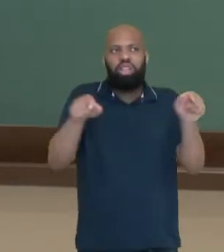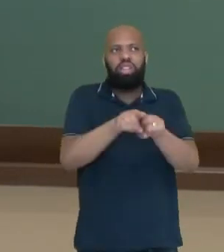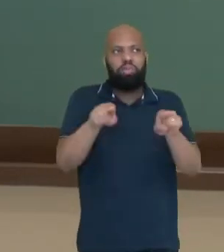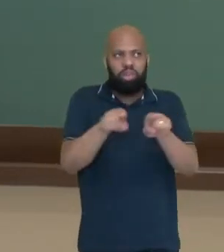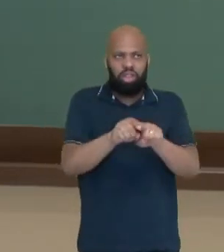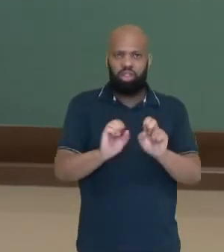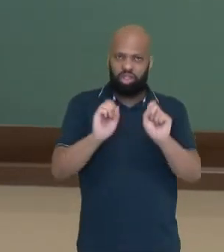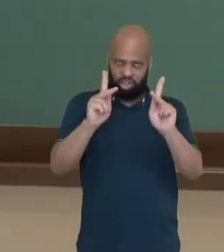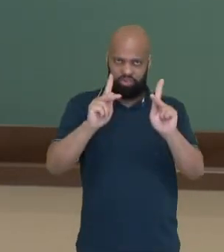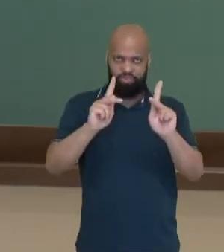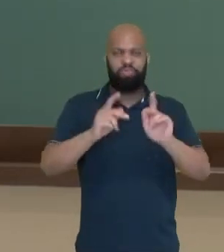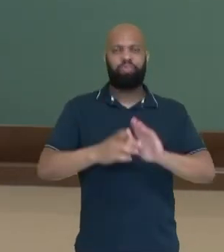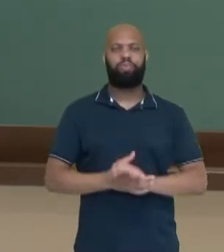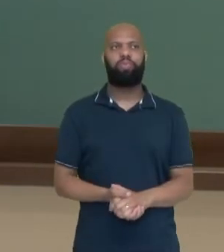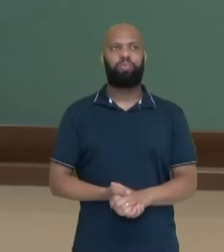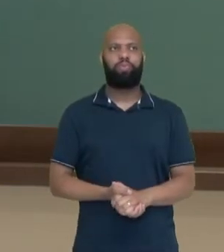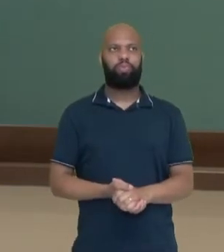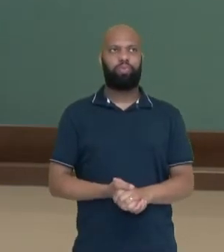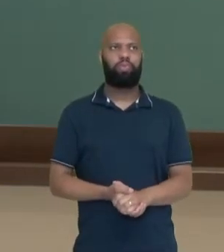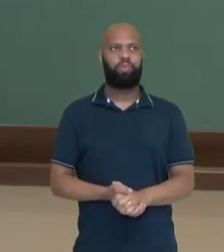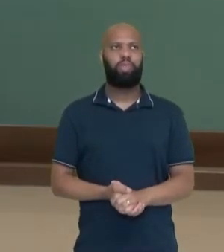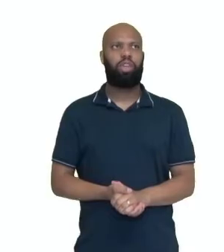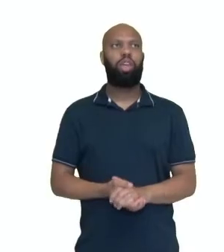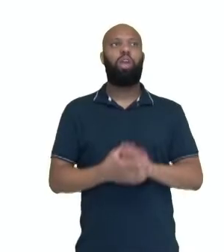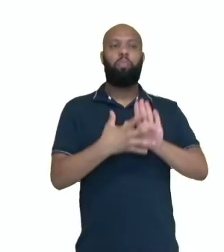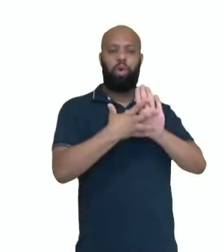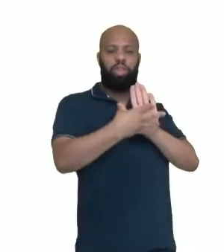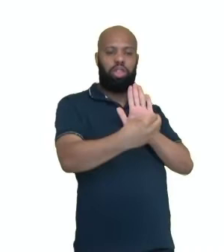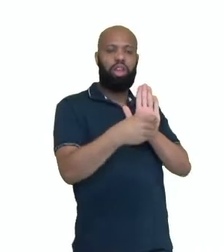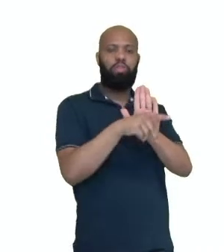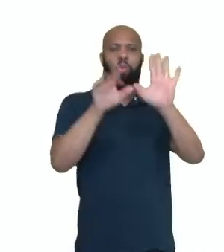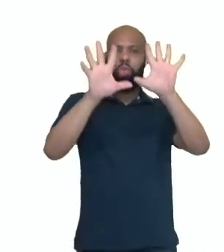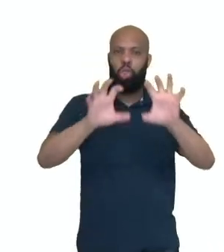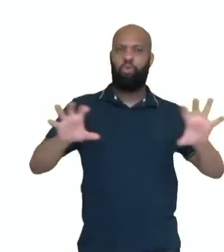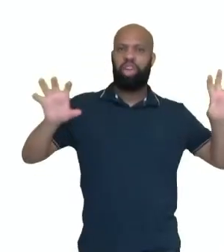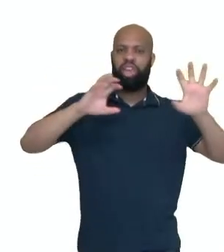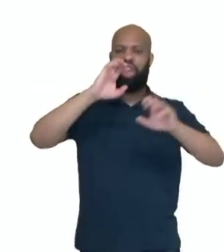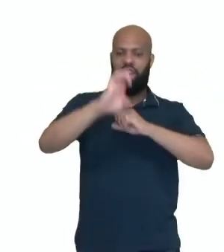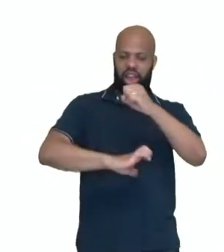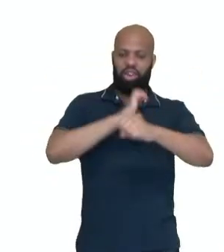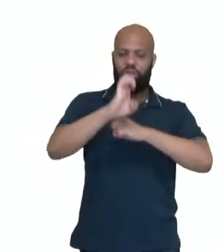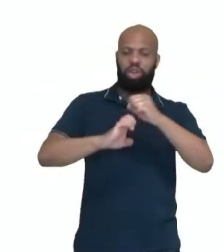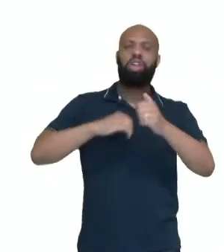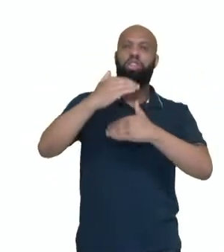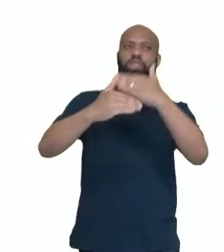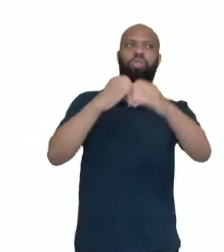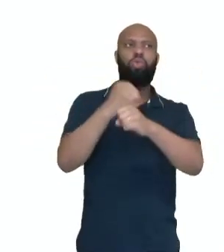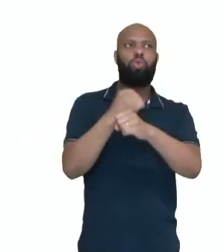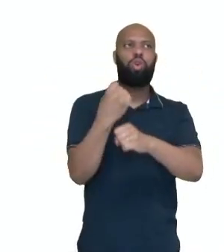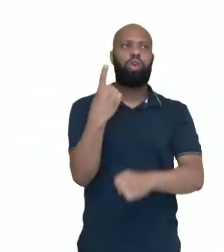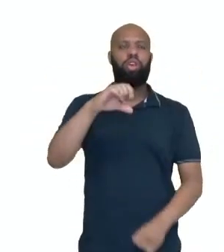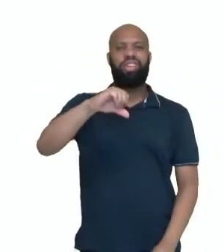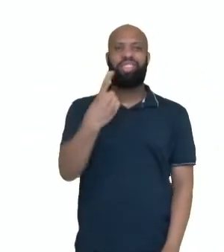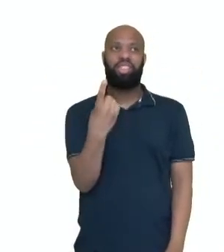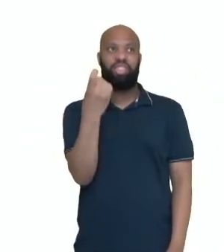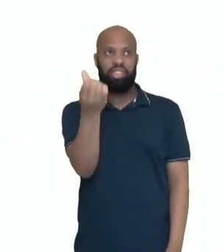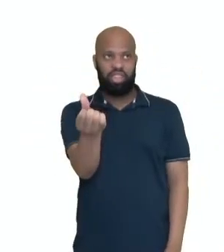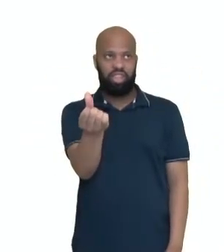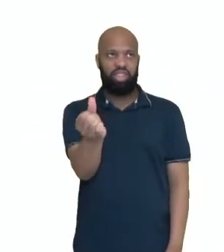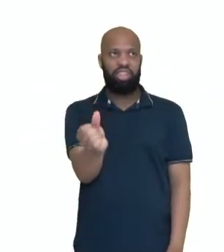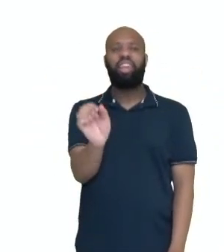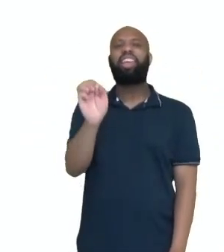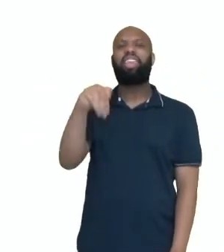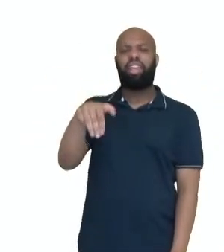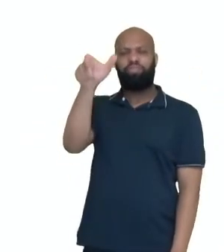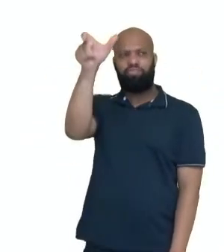uns dos outros. O modelo da nuvem eletrônica foi desenvolvido no ano de 1916